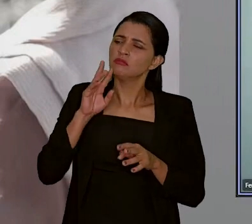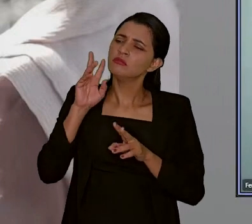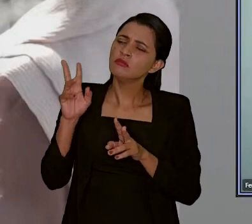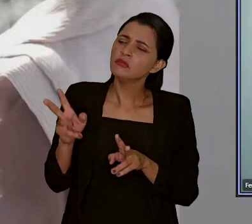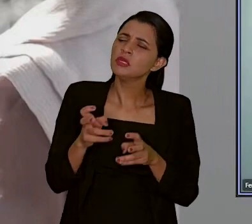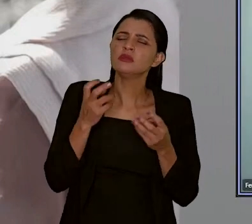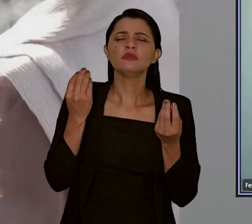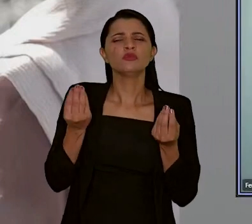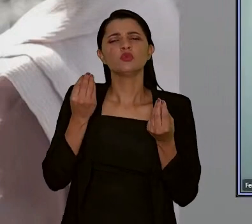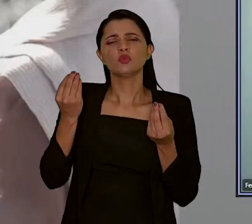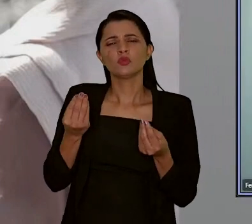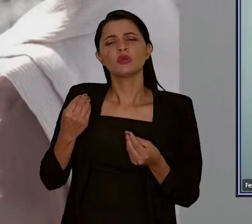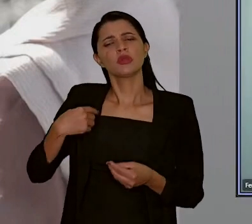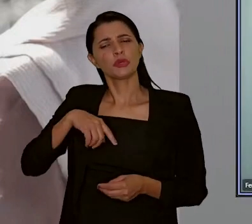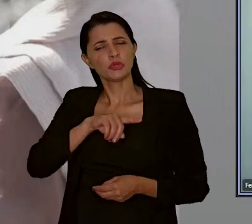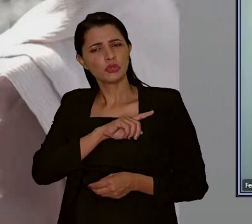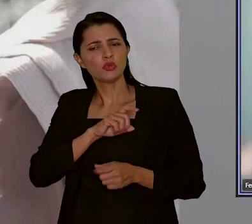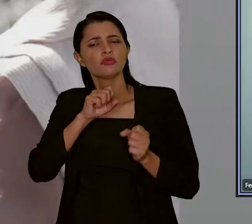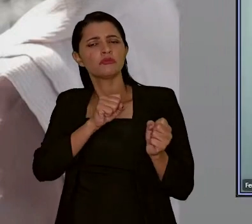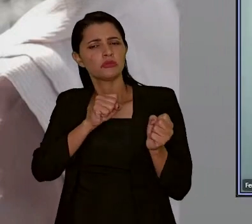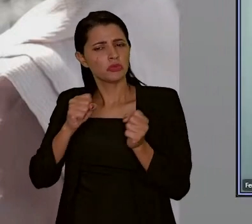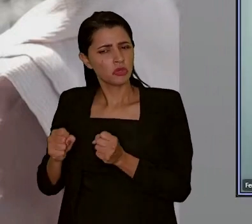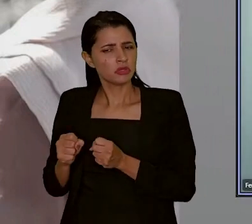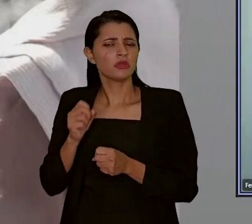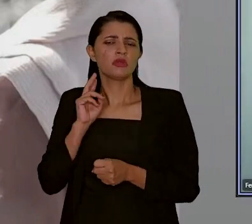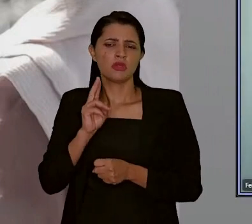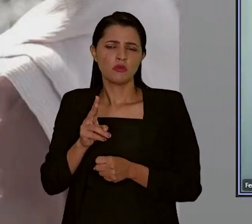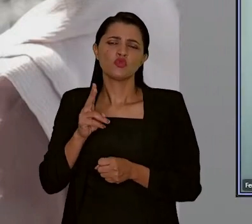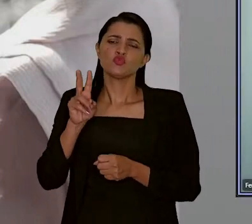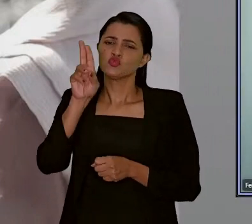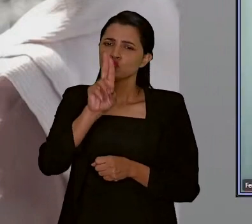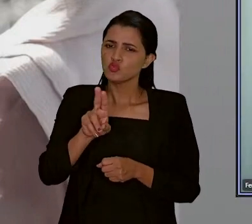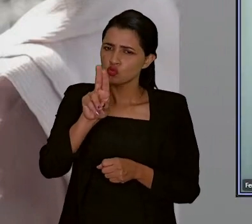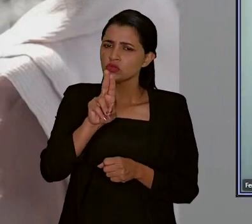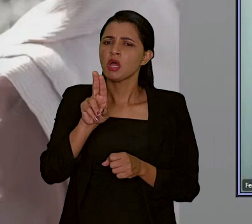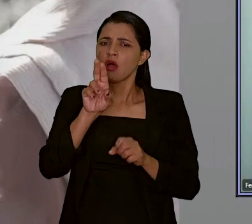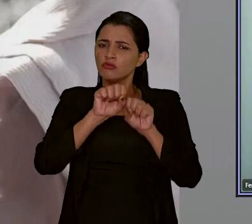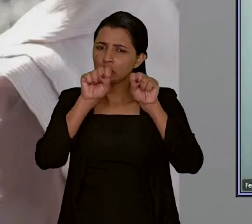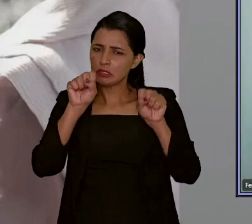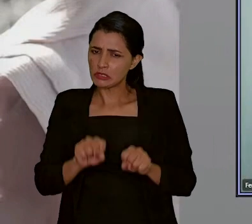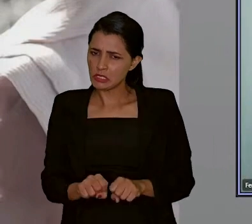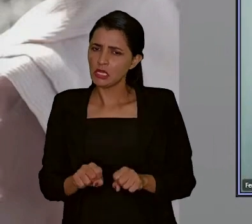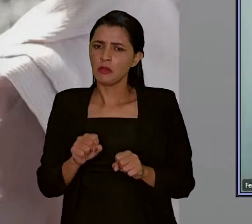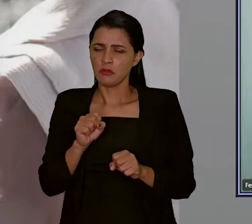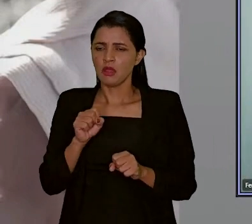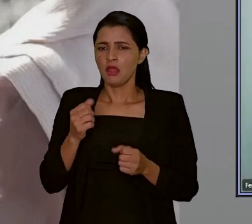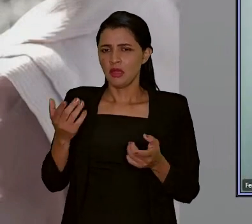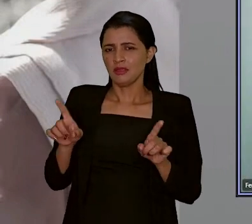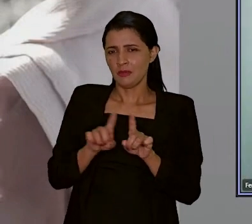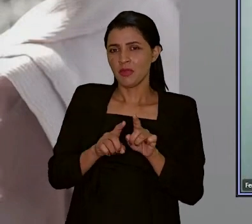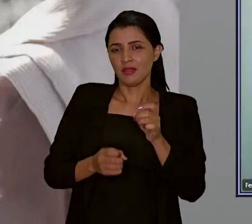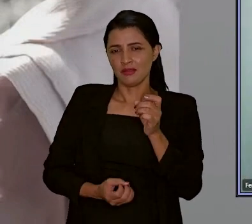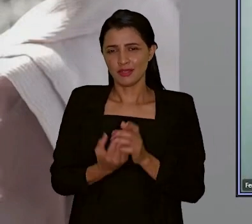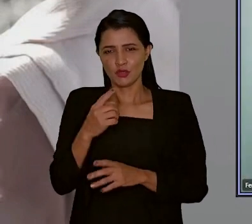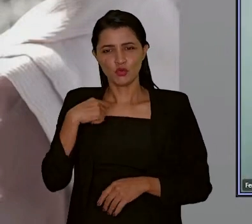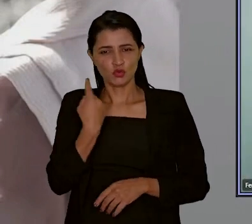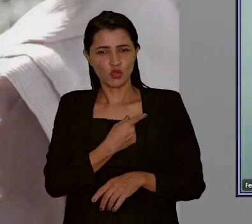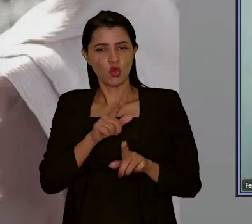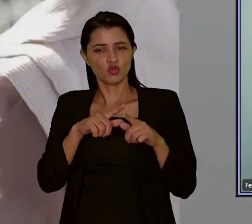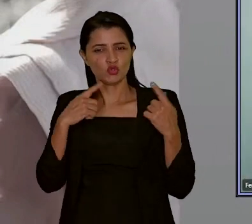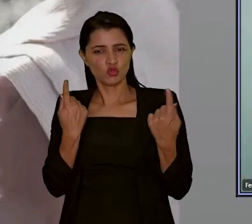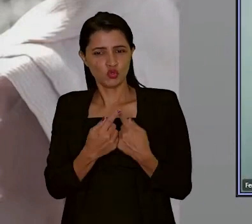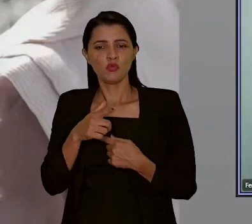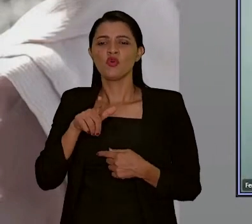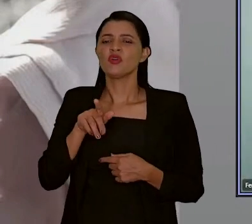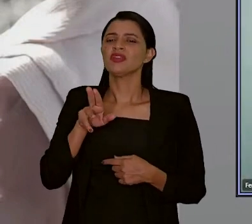podemos adotar um sistema, e o Guilherme, com a criação do nosso grupo, está nos instigando a fazer isso, e nós estamos buscando,